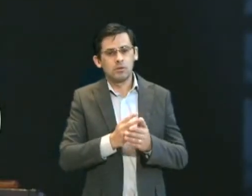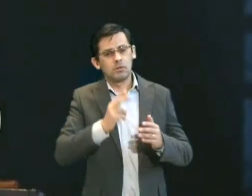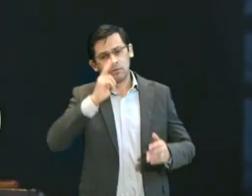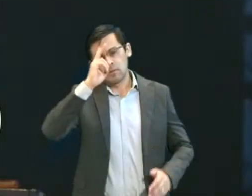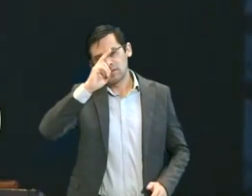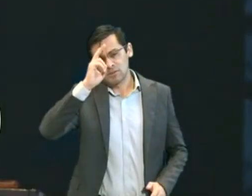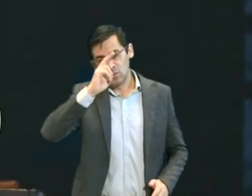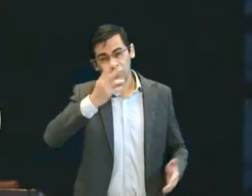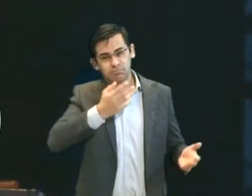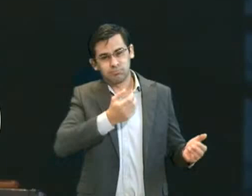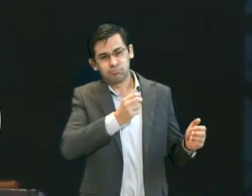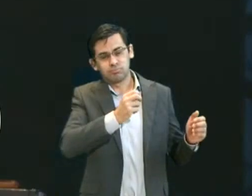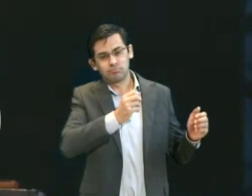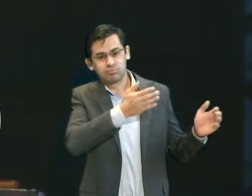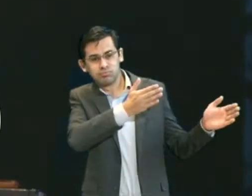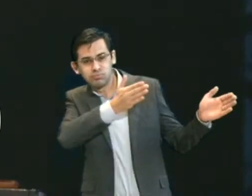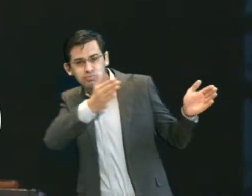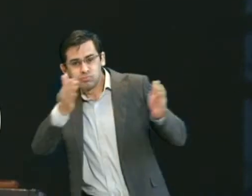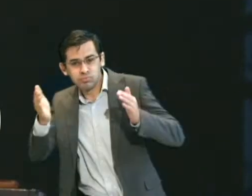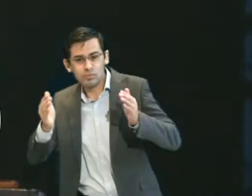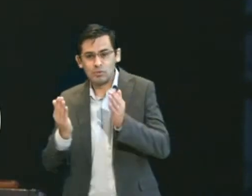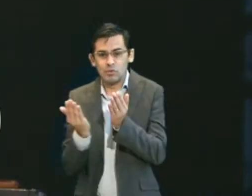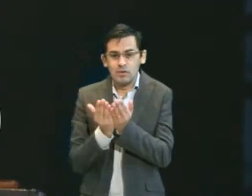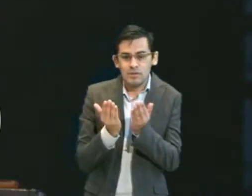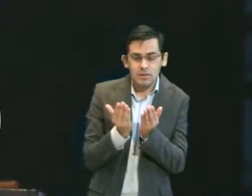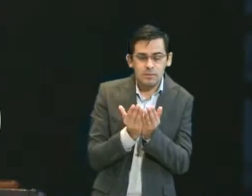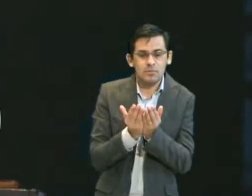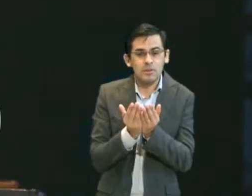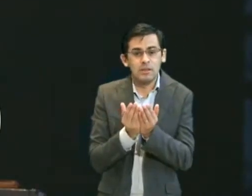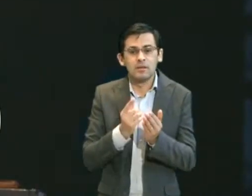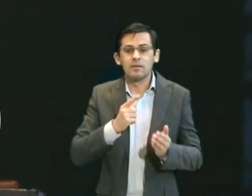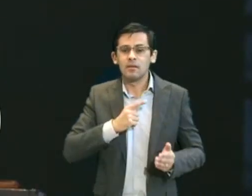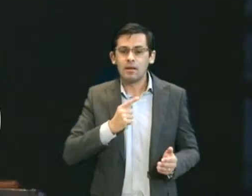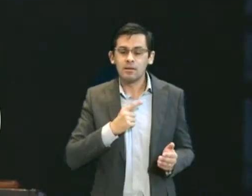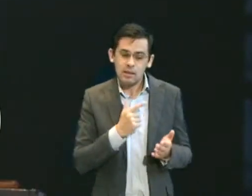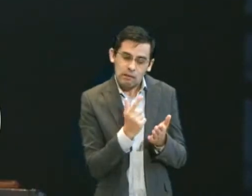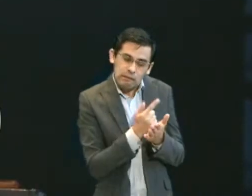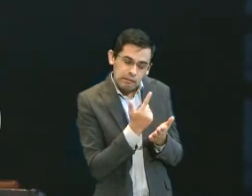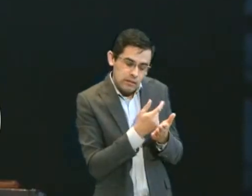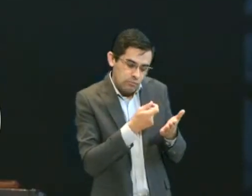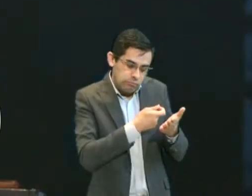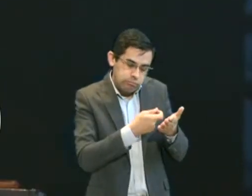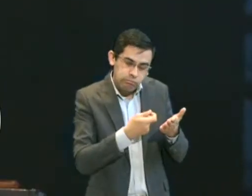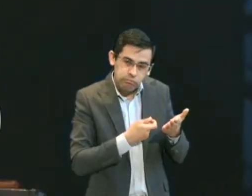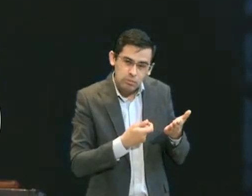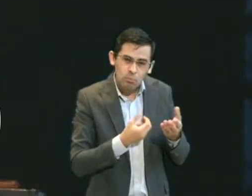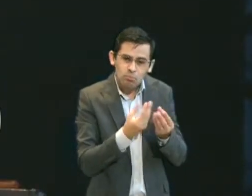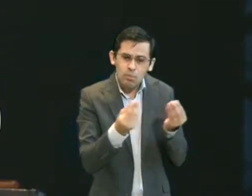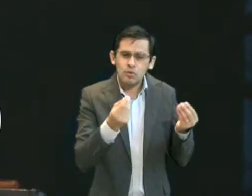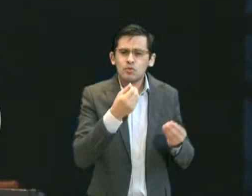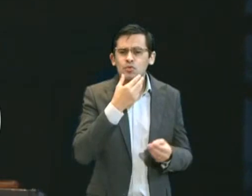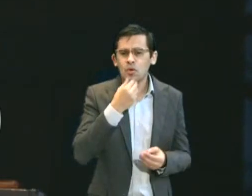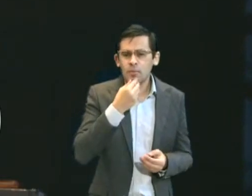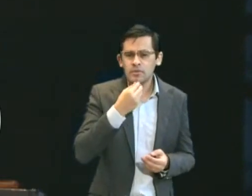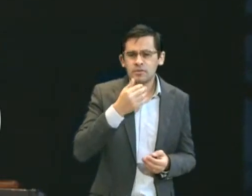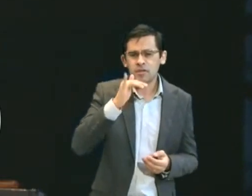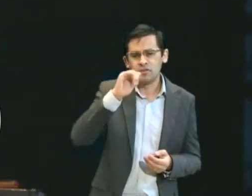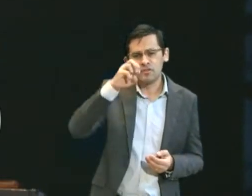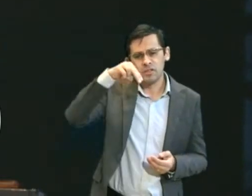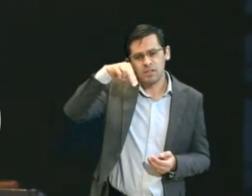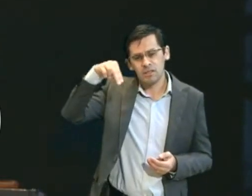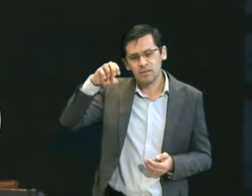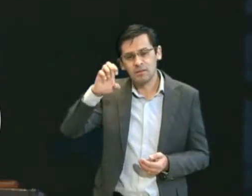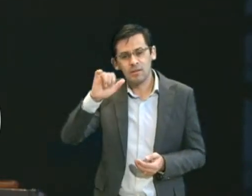tinham diários, que hoje se transformaram em livros e nos inspiram. Já li os diários de Finney, de Jonathan Edwards,